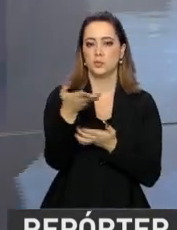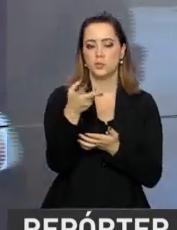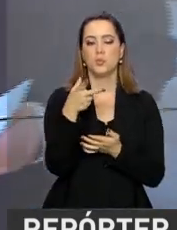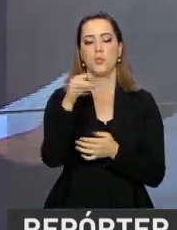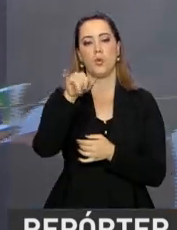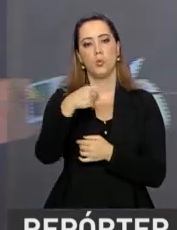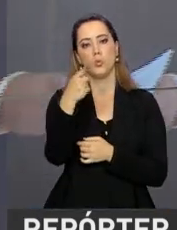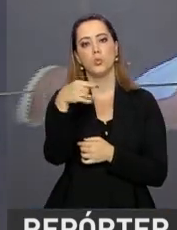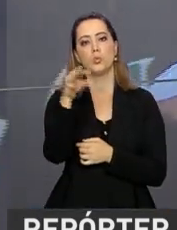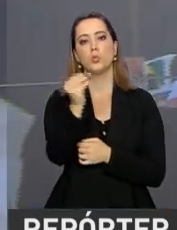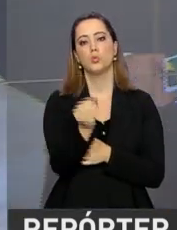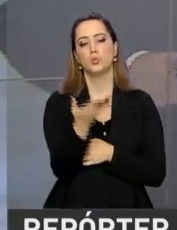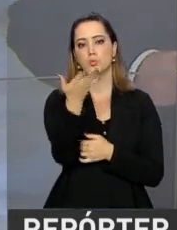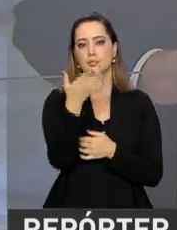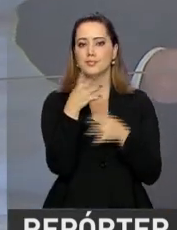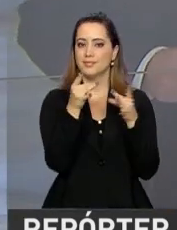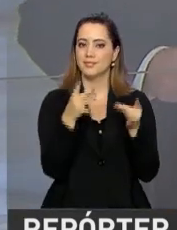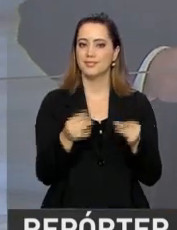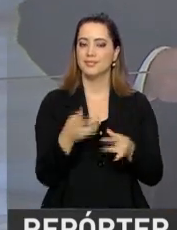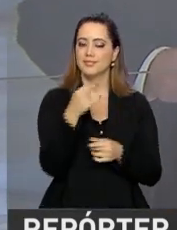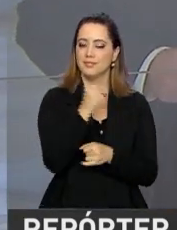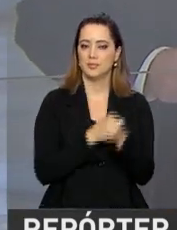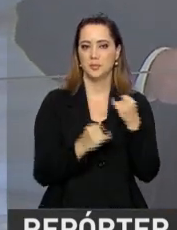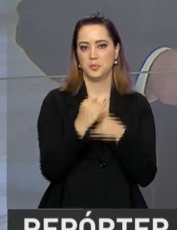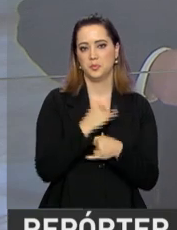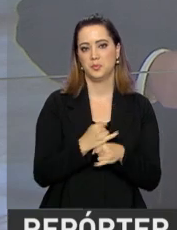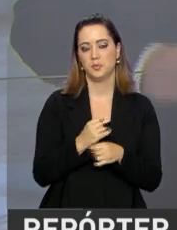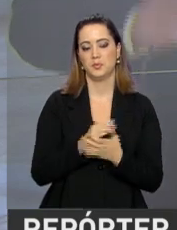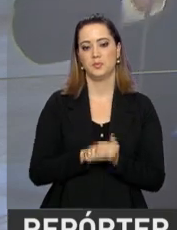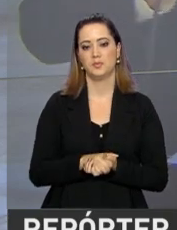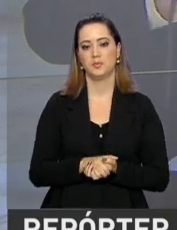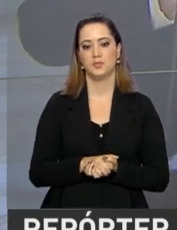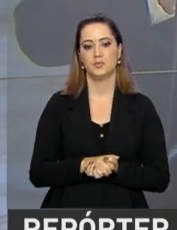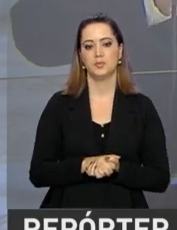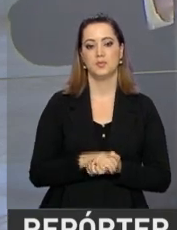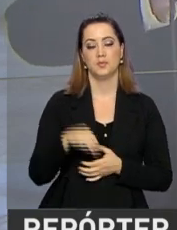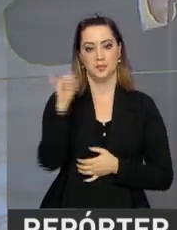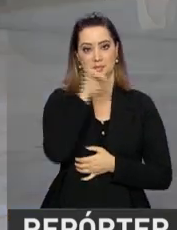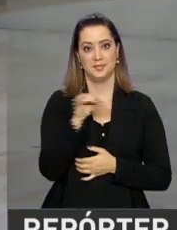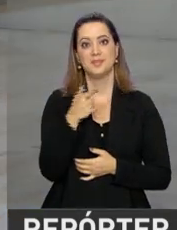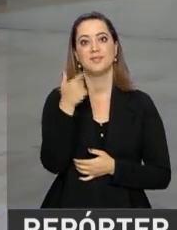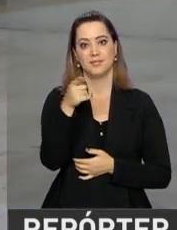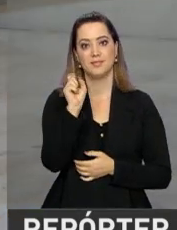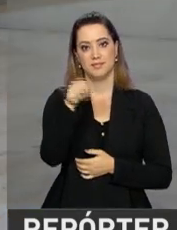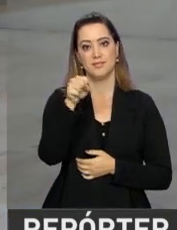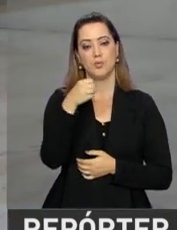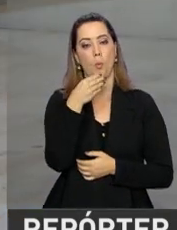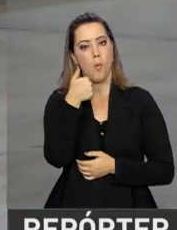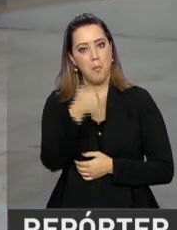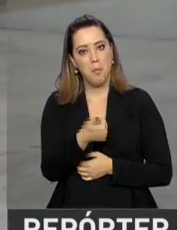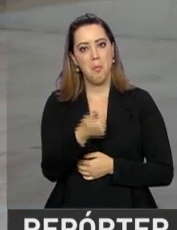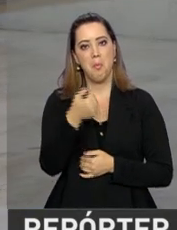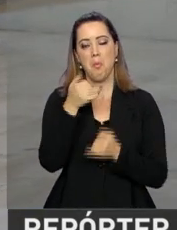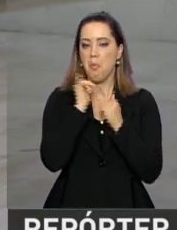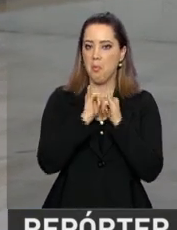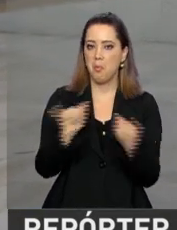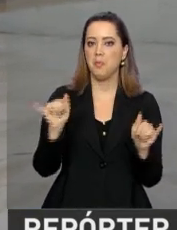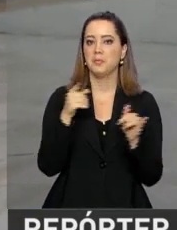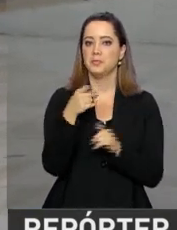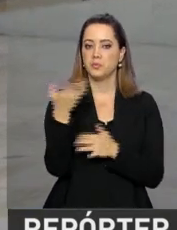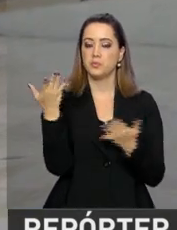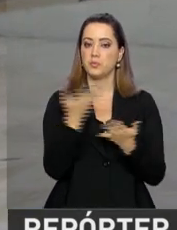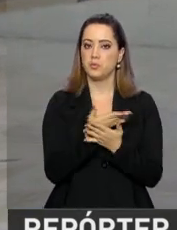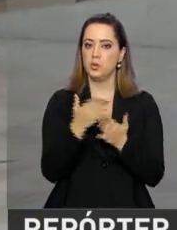para a gente as informações, os detalhes sobre essa informação. João Pedro. Pois é, Luiz, exatamente, é uma boa notícia aí. O número de